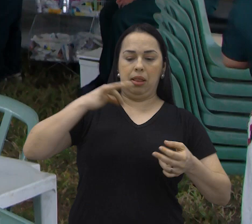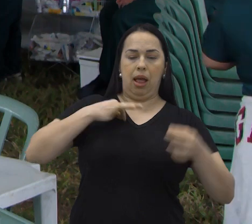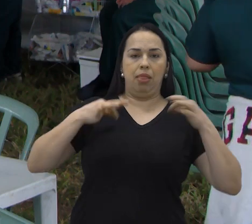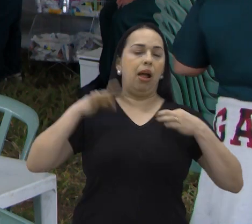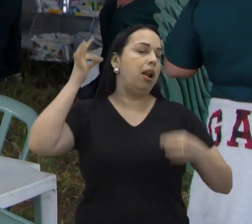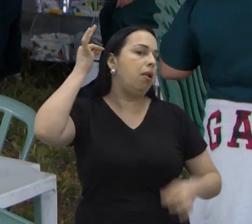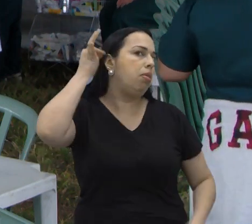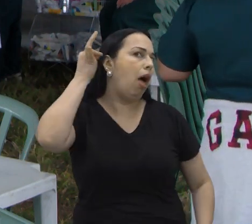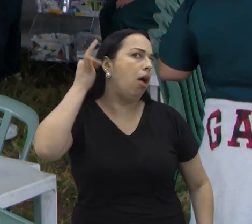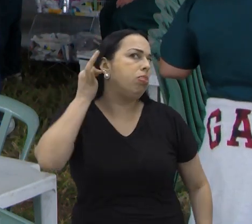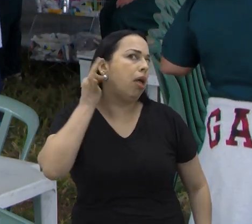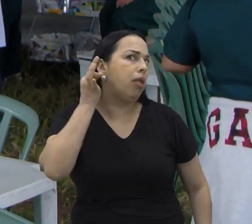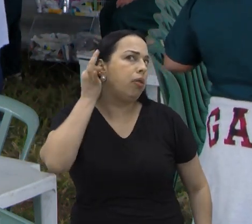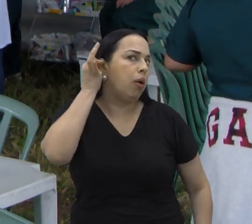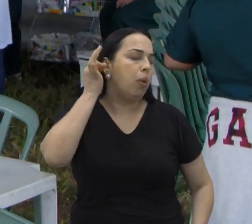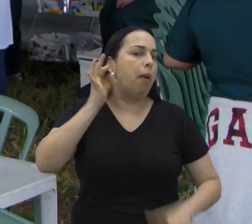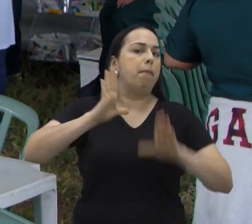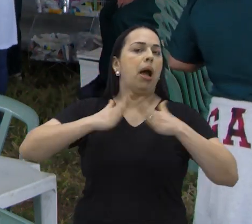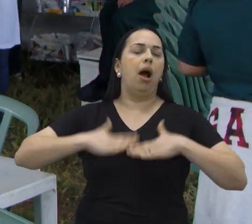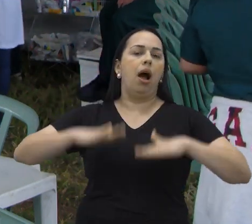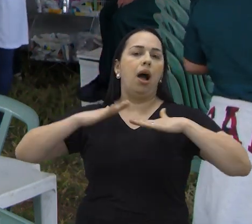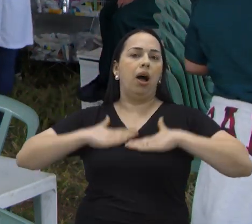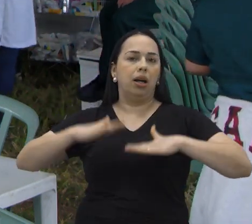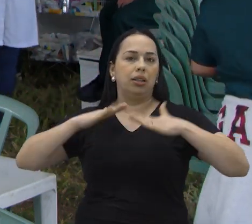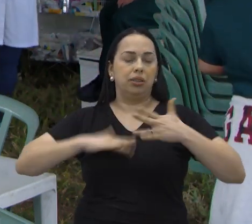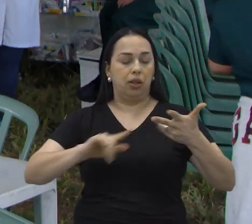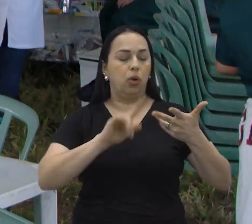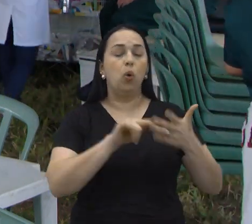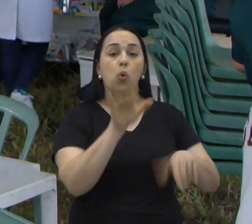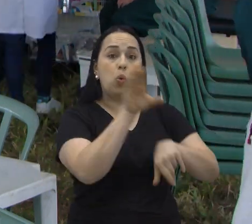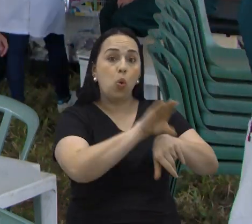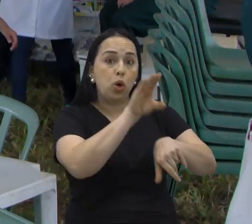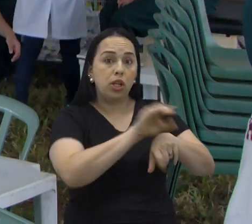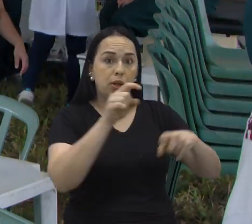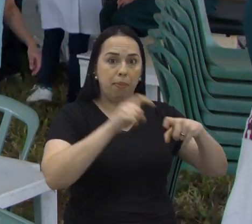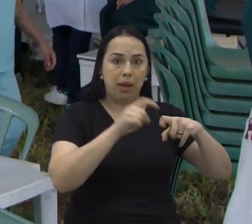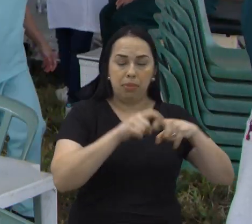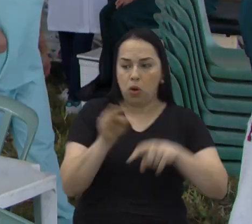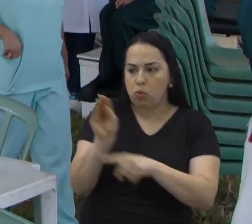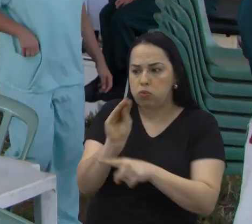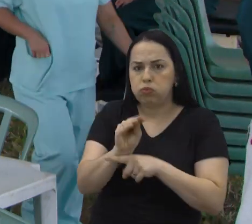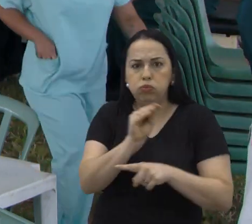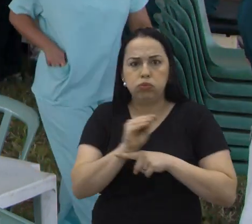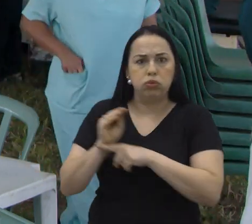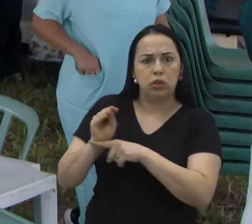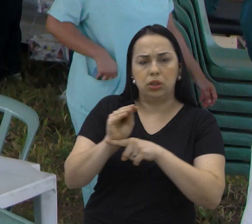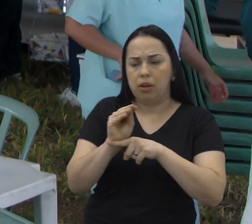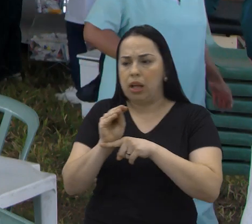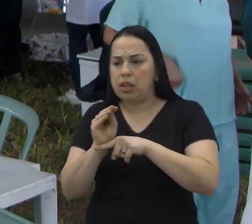acupuntura que a gente faz na orelha. A gente tem um curso da medicina que está responsável